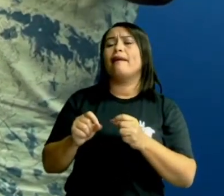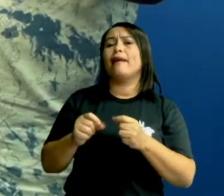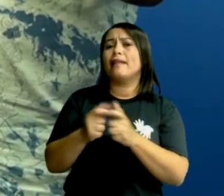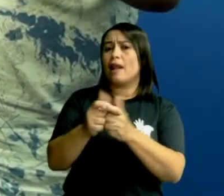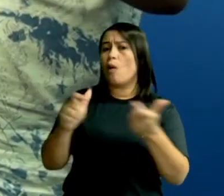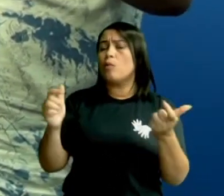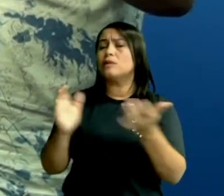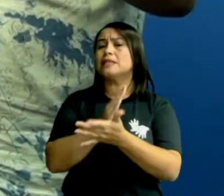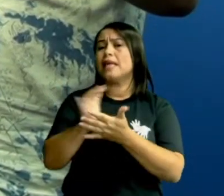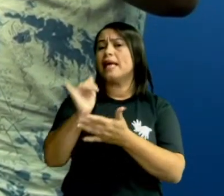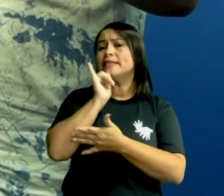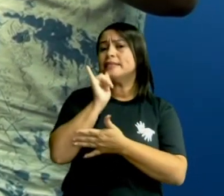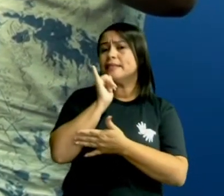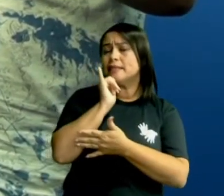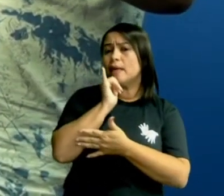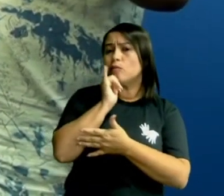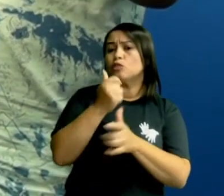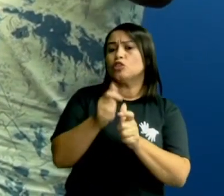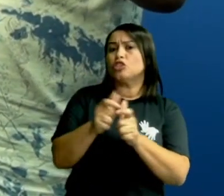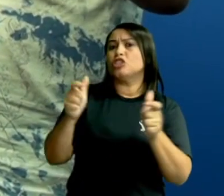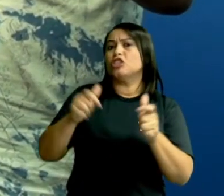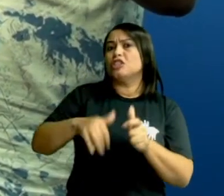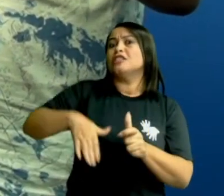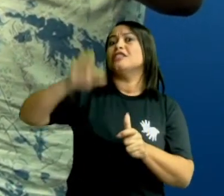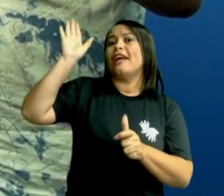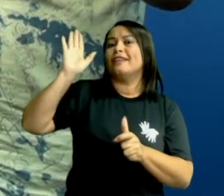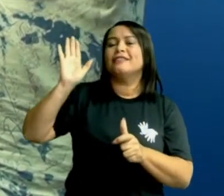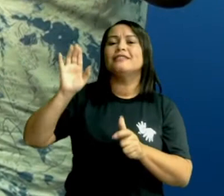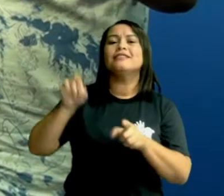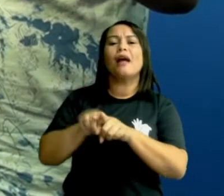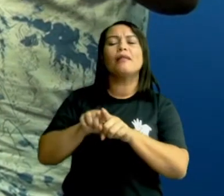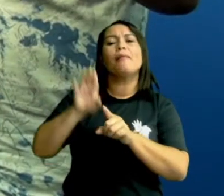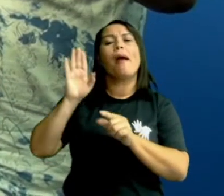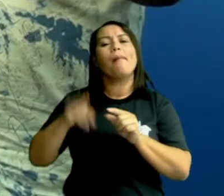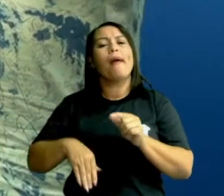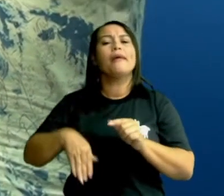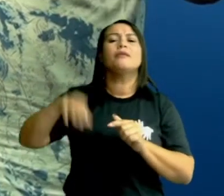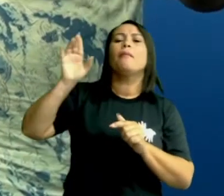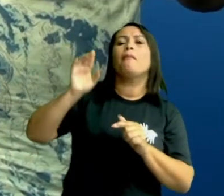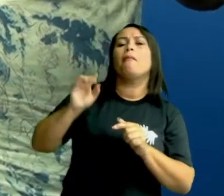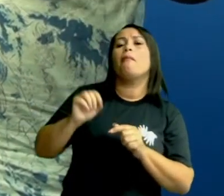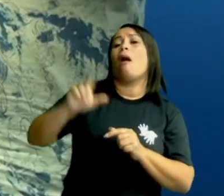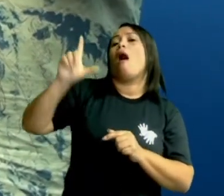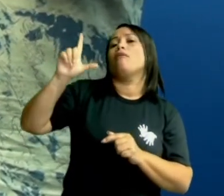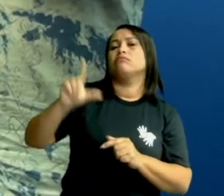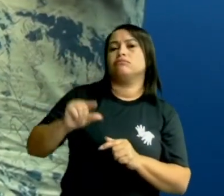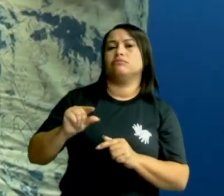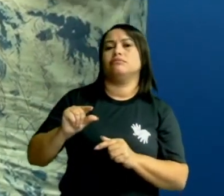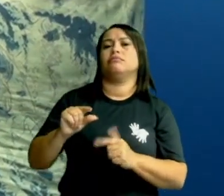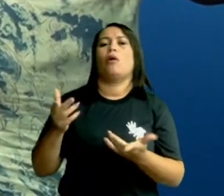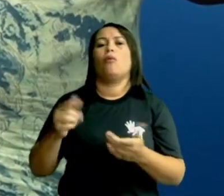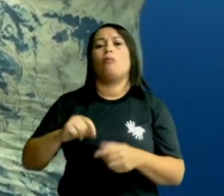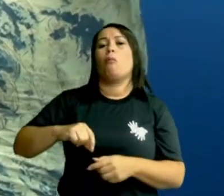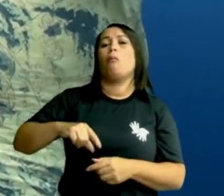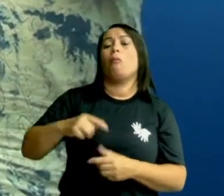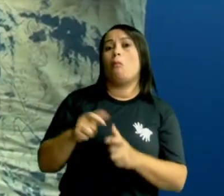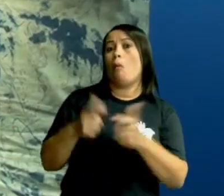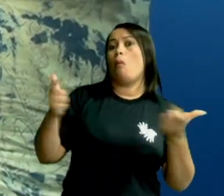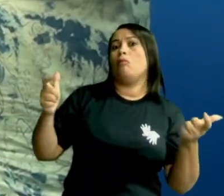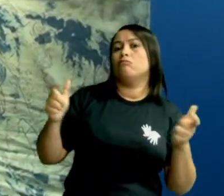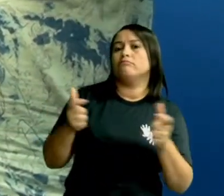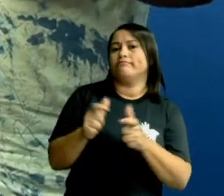exemplos de adjuntos adverbiais de intensidade é sempre com esse foco, na quantidade. Ou pouco ou muito, ou pouco